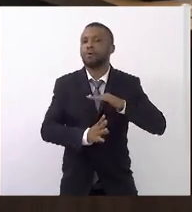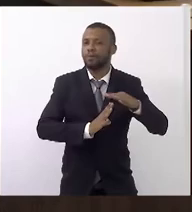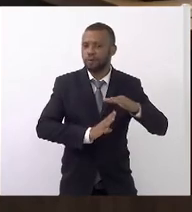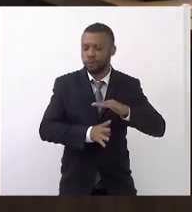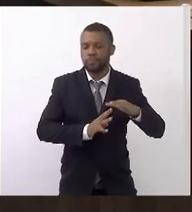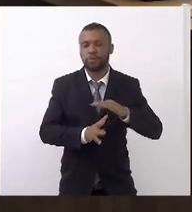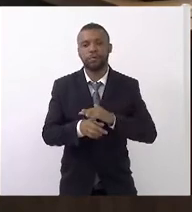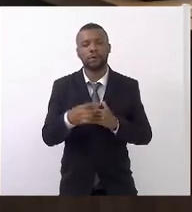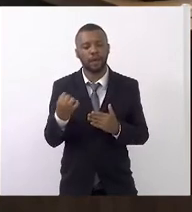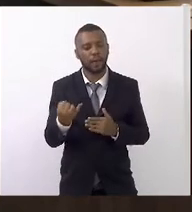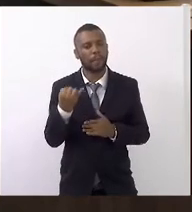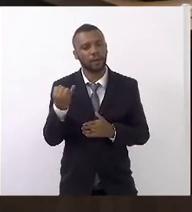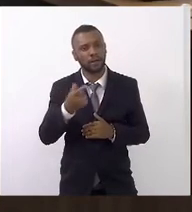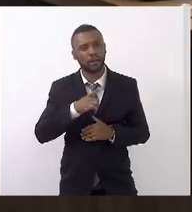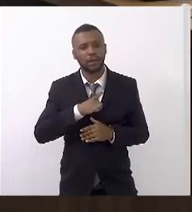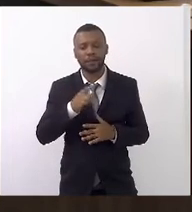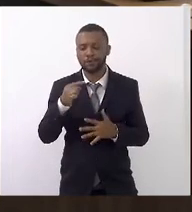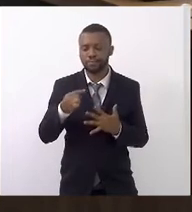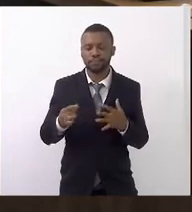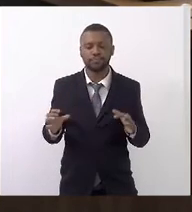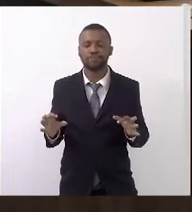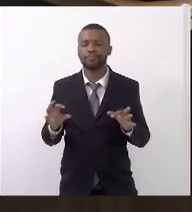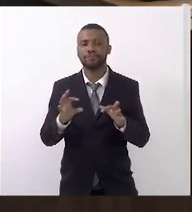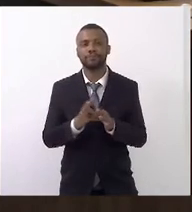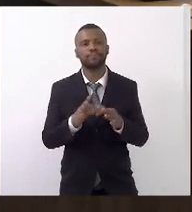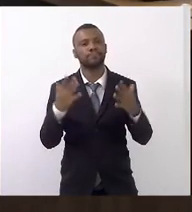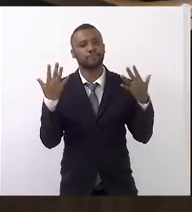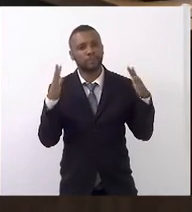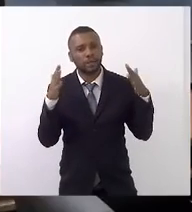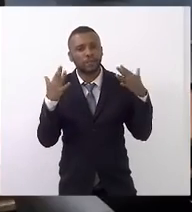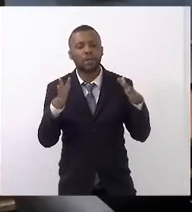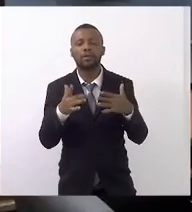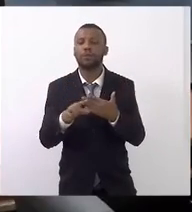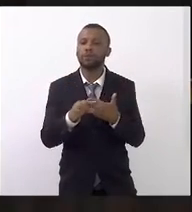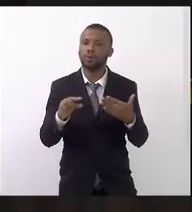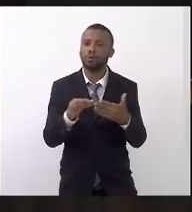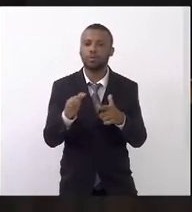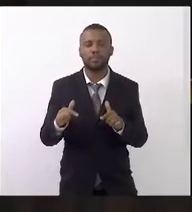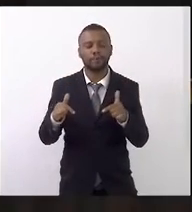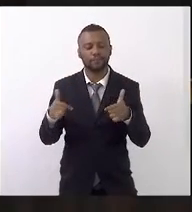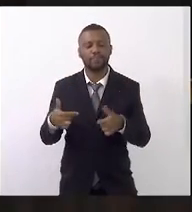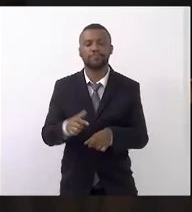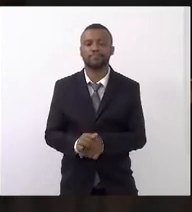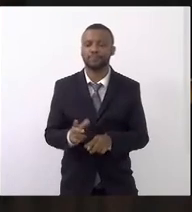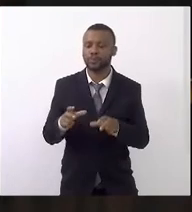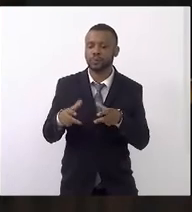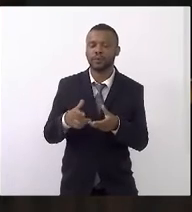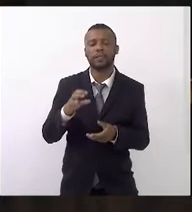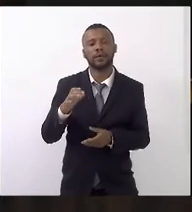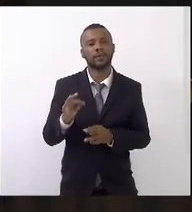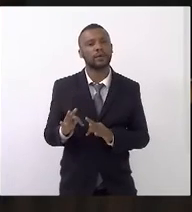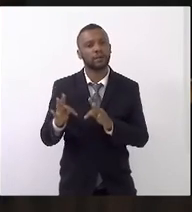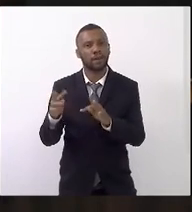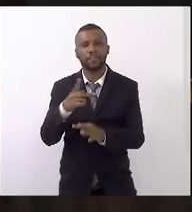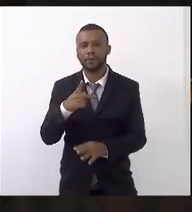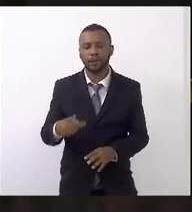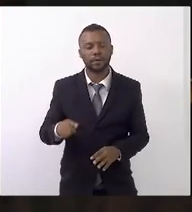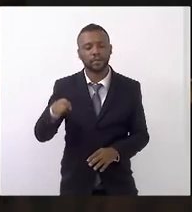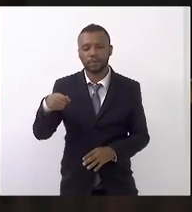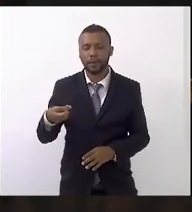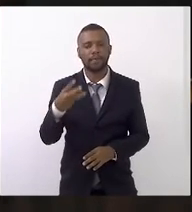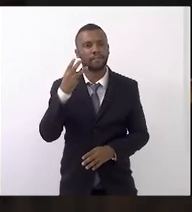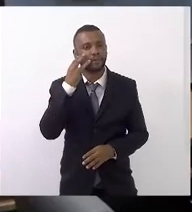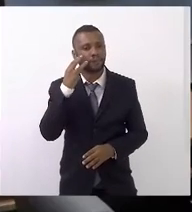termos substitutivos da CCJ, parabenizando os autores pela iniciativa. Pela Ciência e Tecnologia, presidente e deputado Valdeir